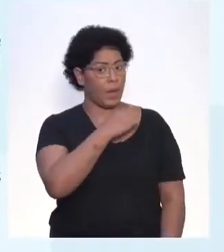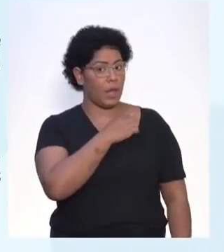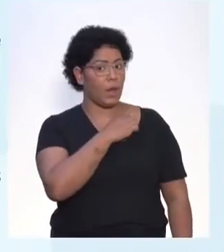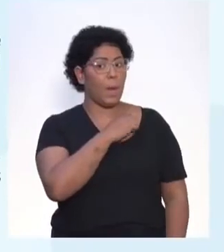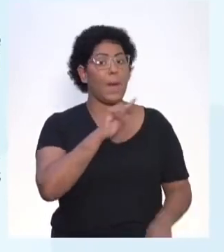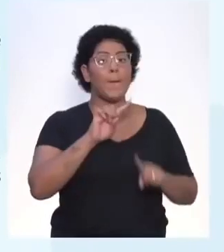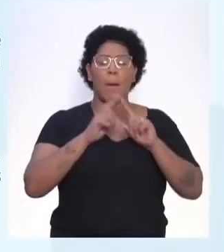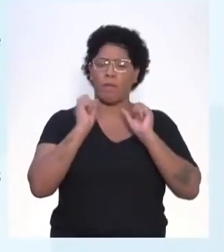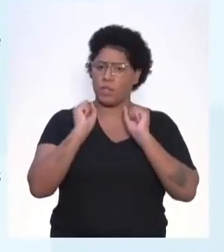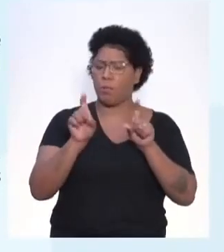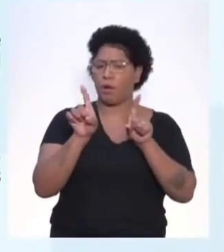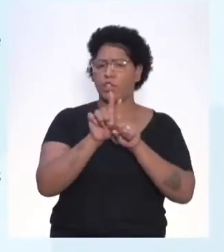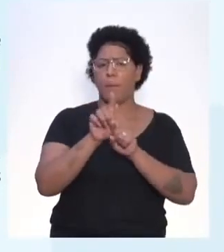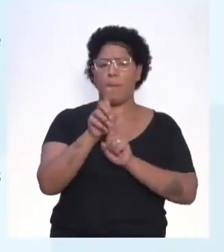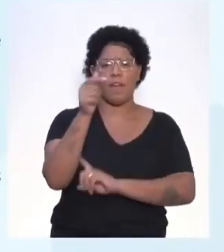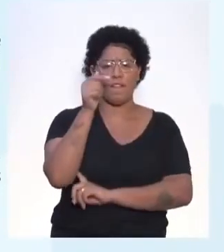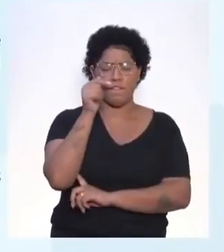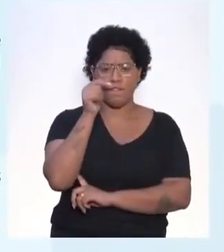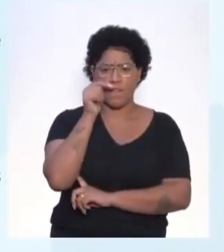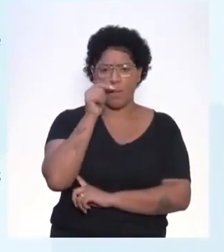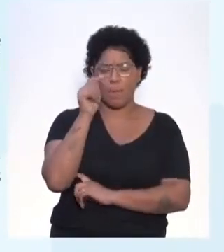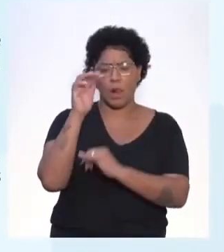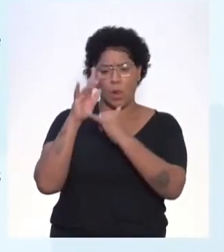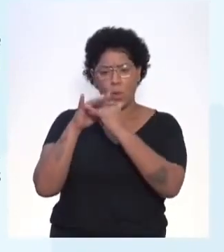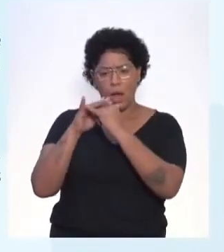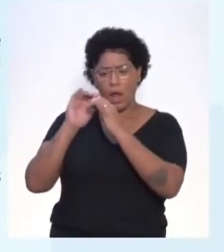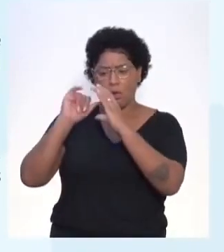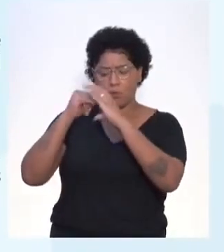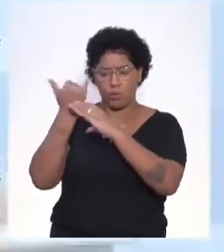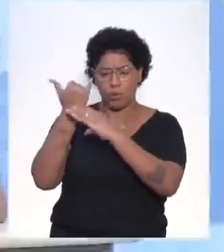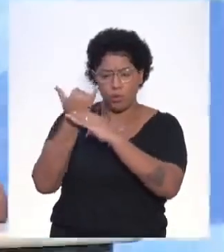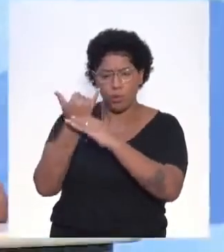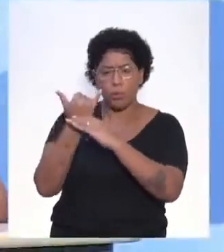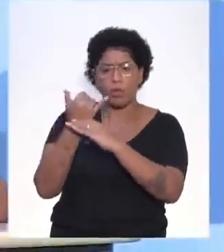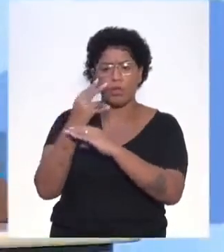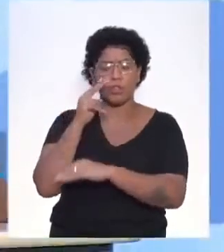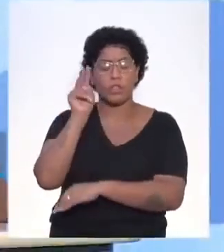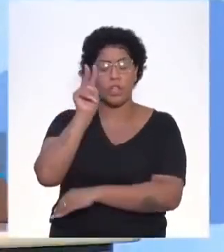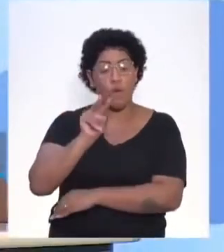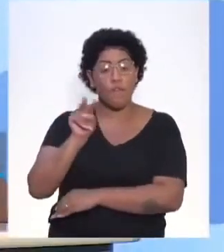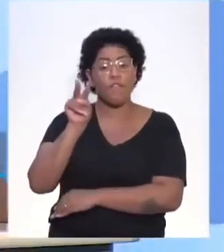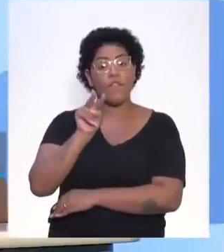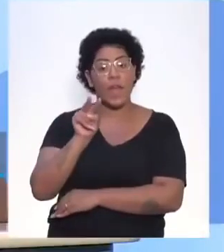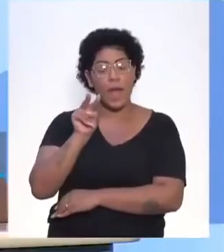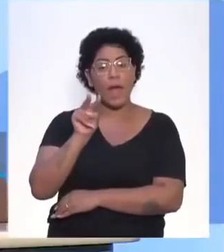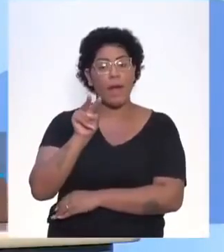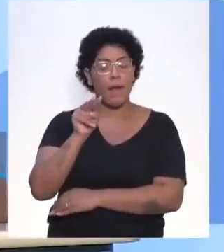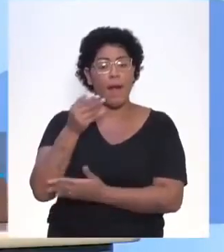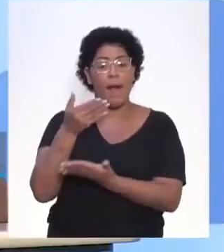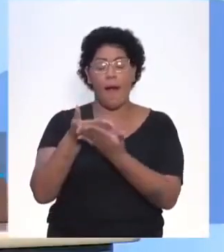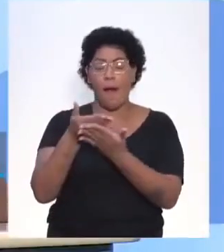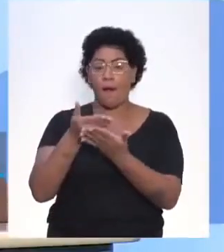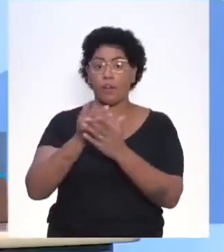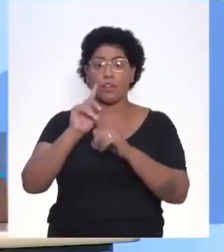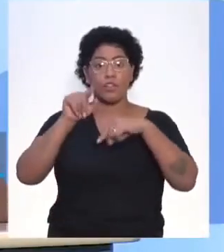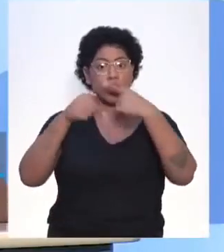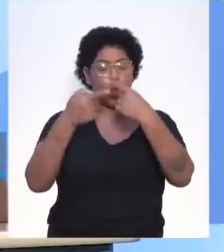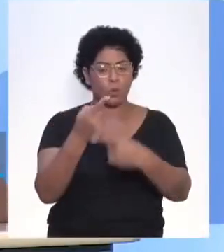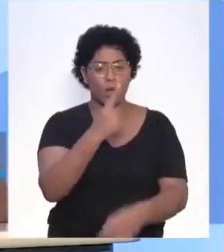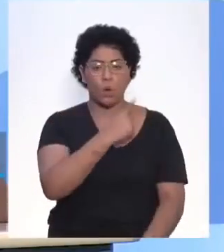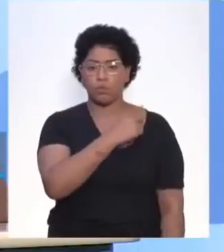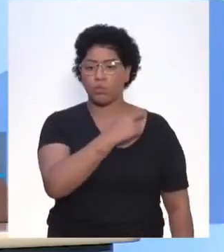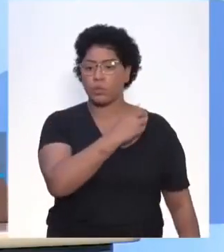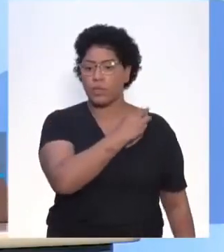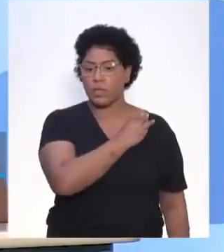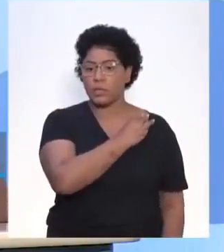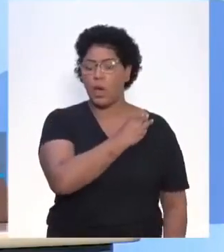mas nada impede que depois, pelo YouTube, vocês assistam outras, né, aulas aí, inclusive das outras séries. Eu vou